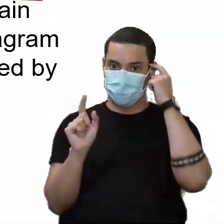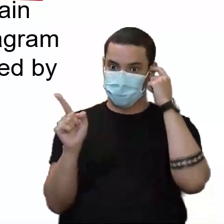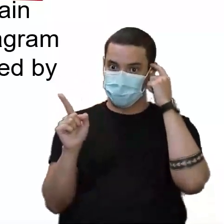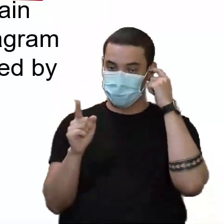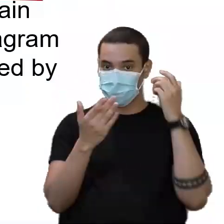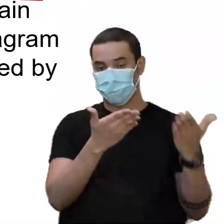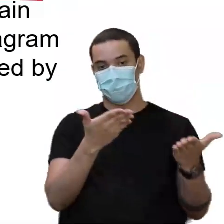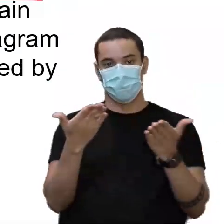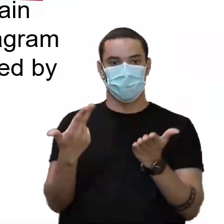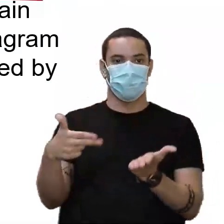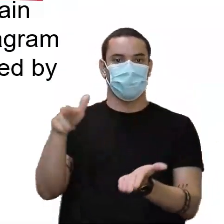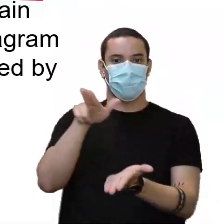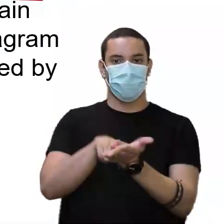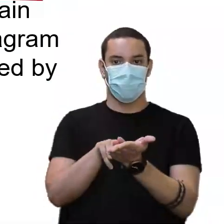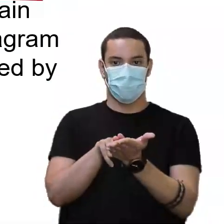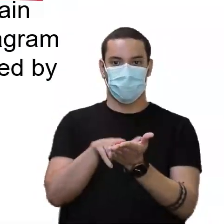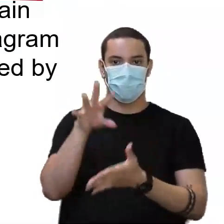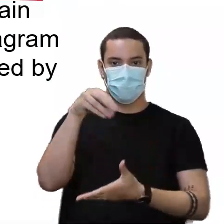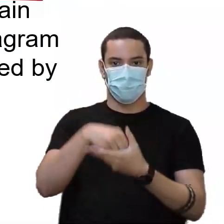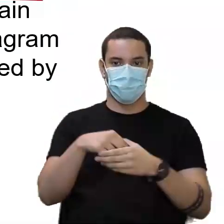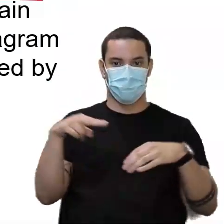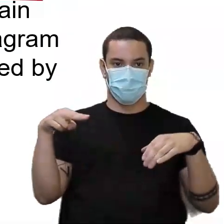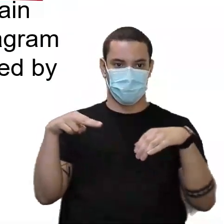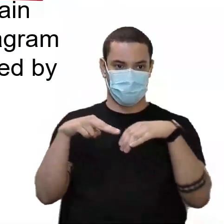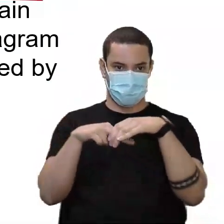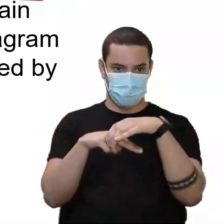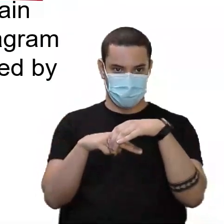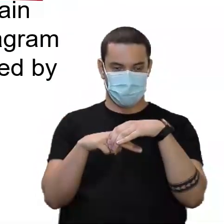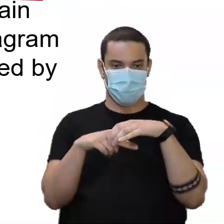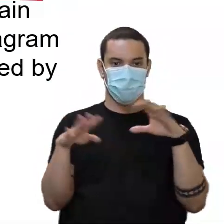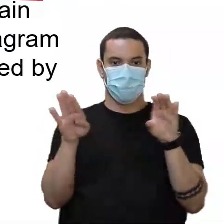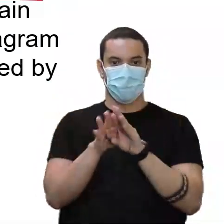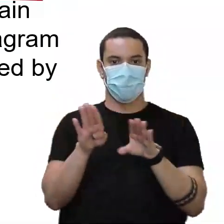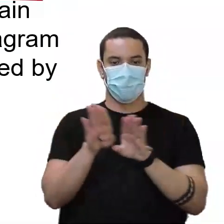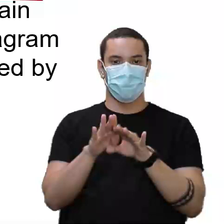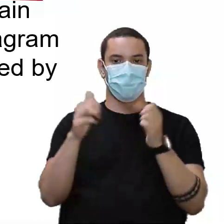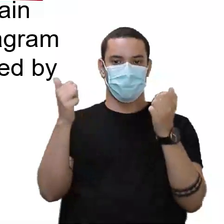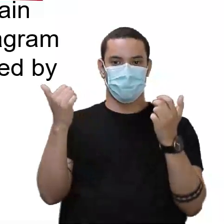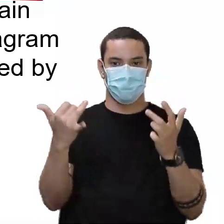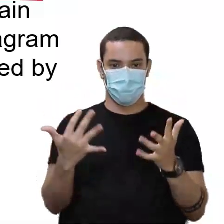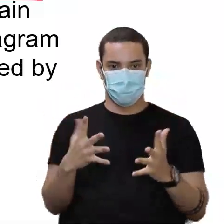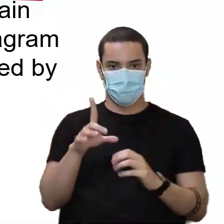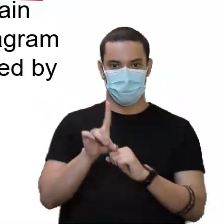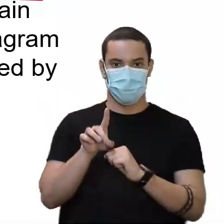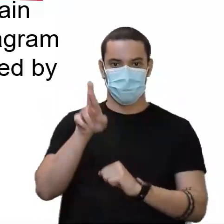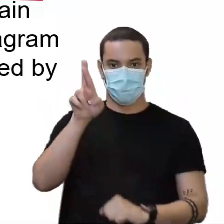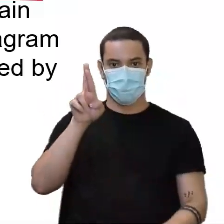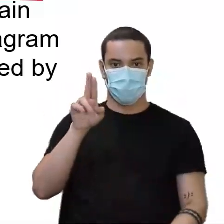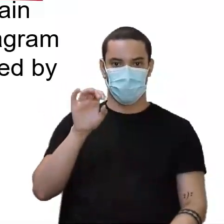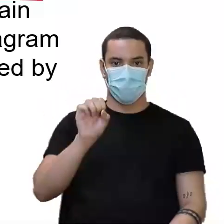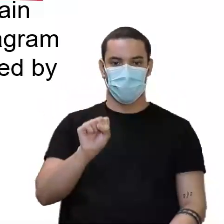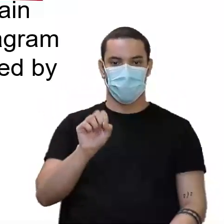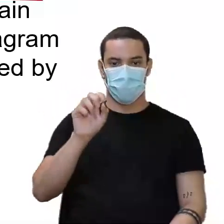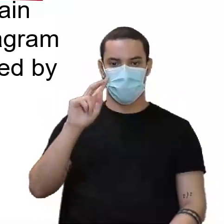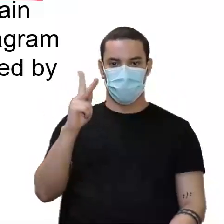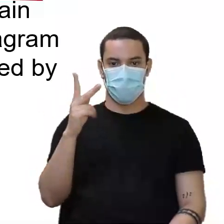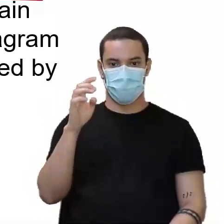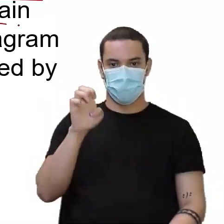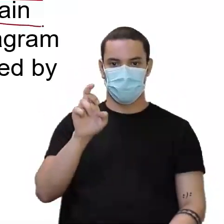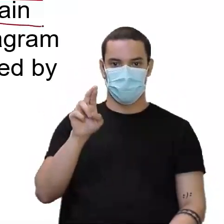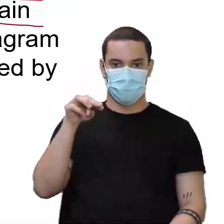a se deitar em um scanner de ressonância magnética. E isso permitiu que o Dr. Sherman,